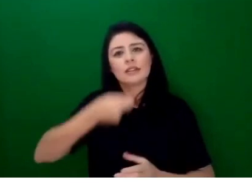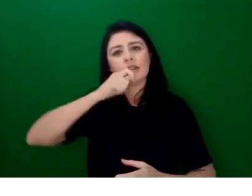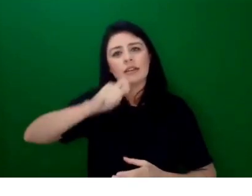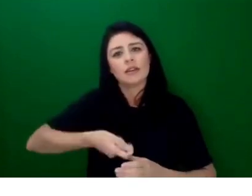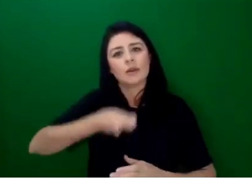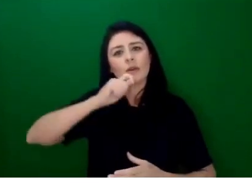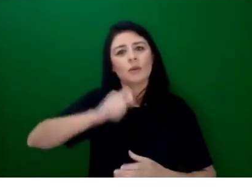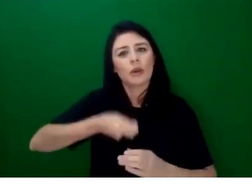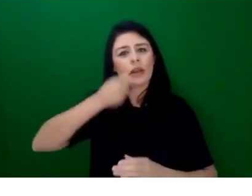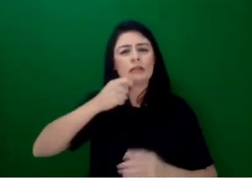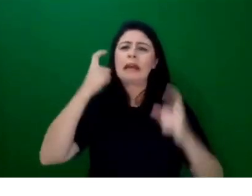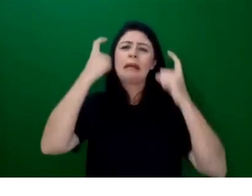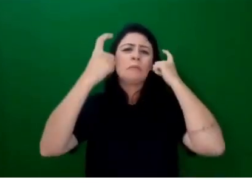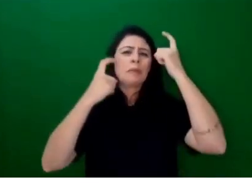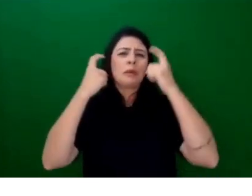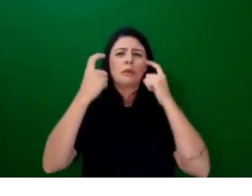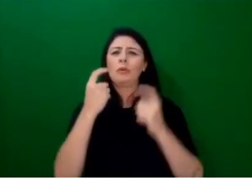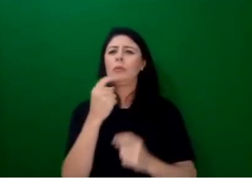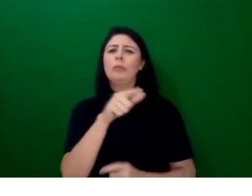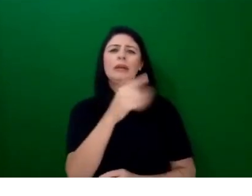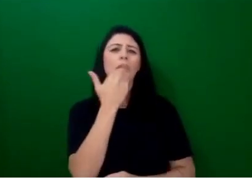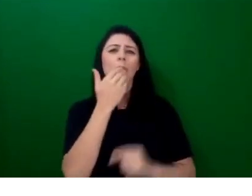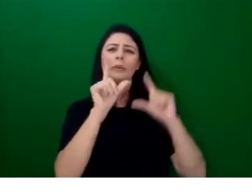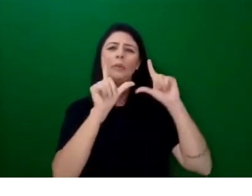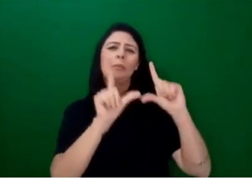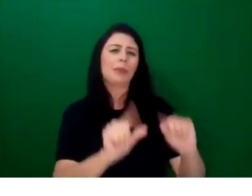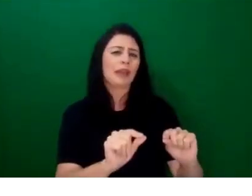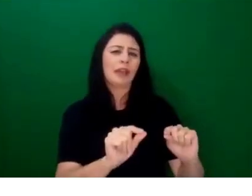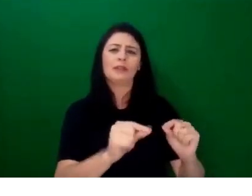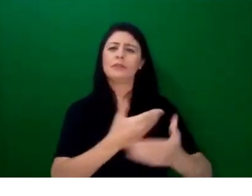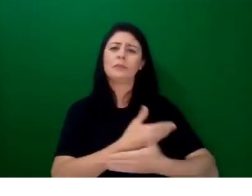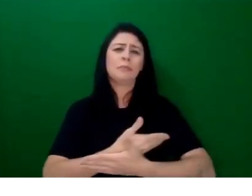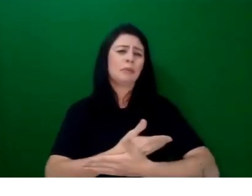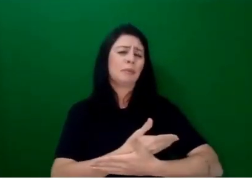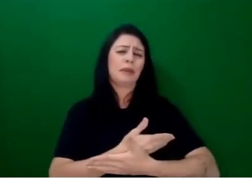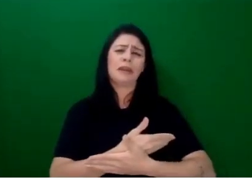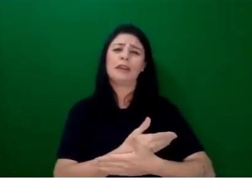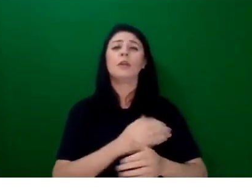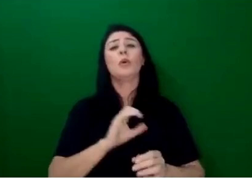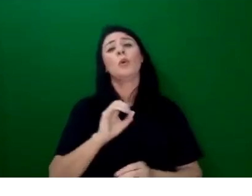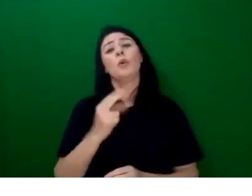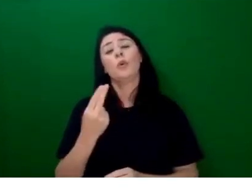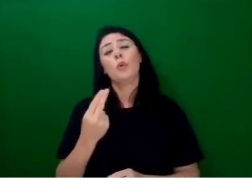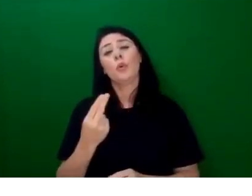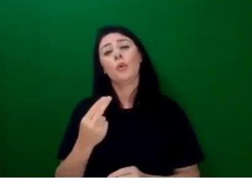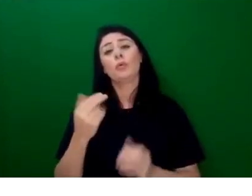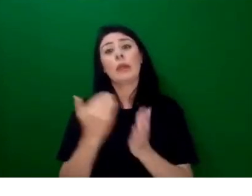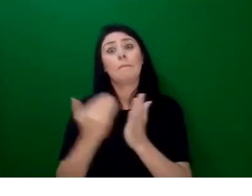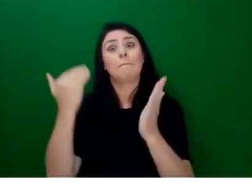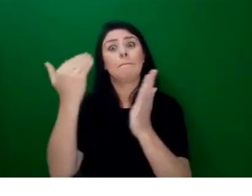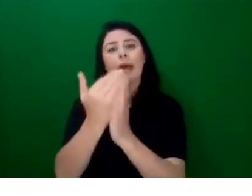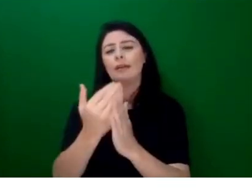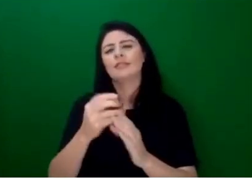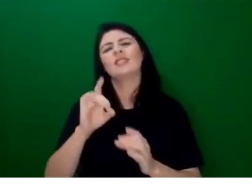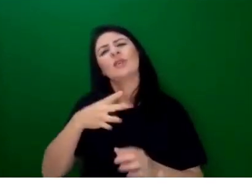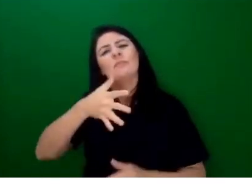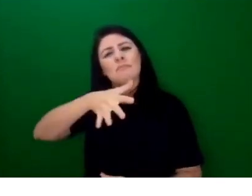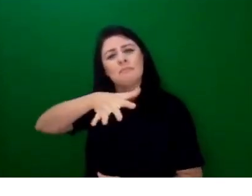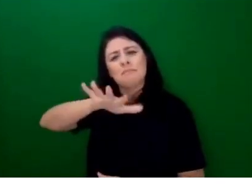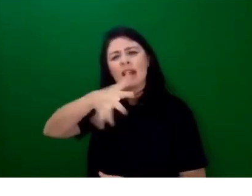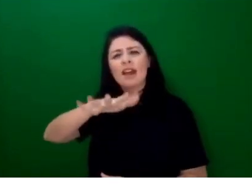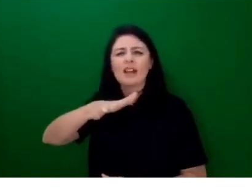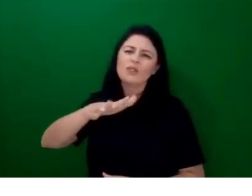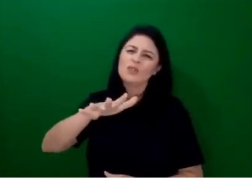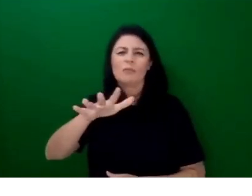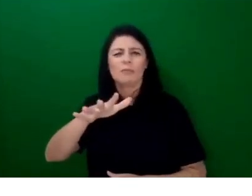sopa. Então não se preocupe achando que seu bebê está comendo menos, ou que seja mais que isso, é uma média só para